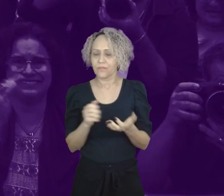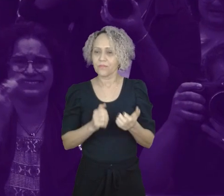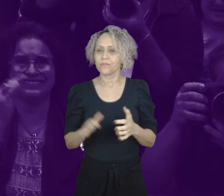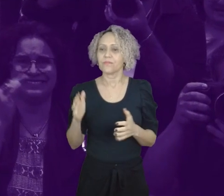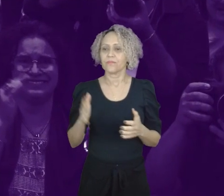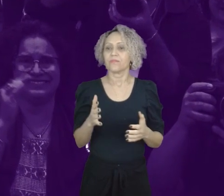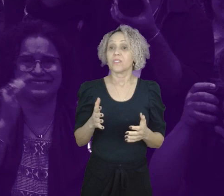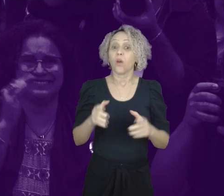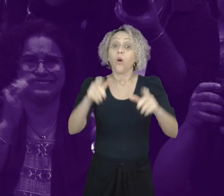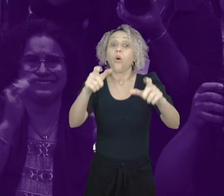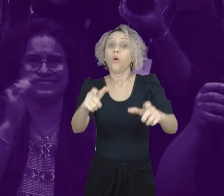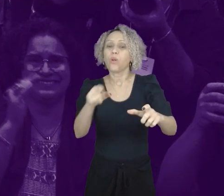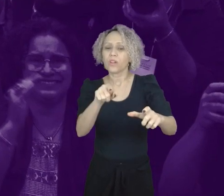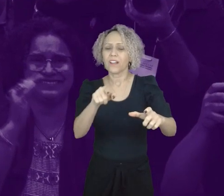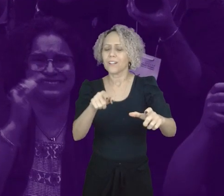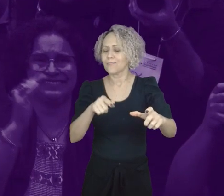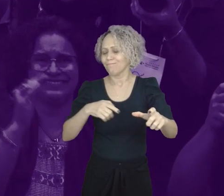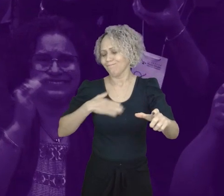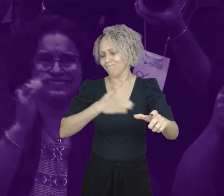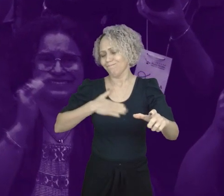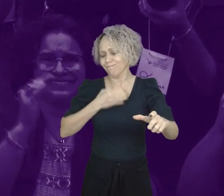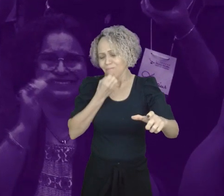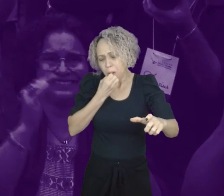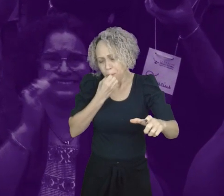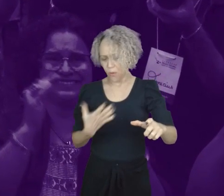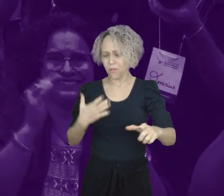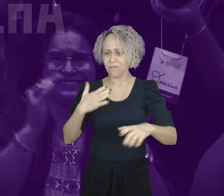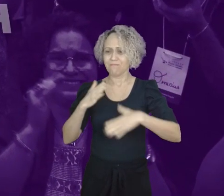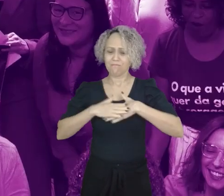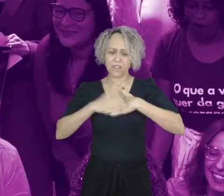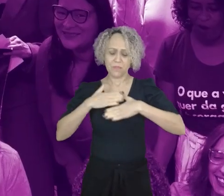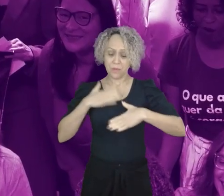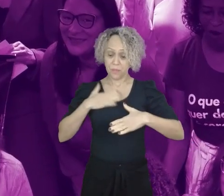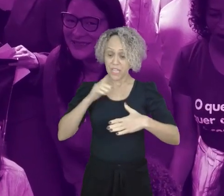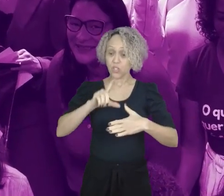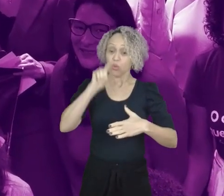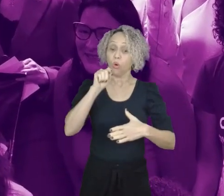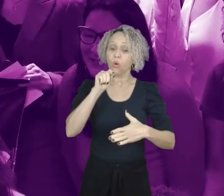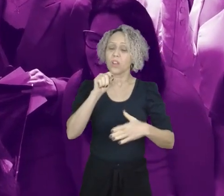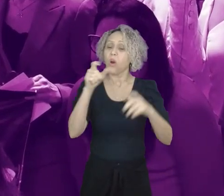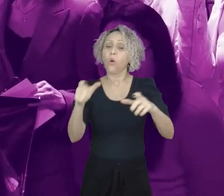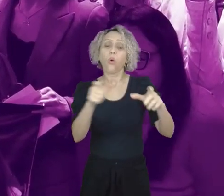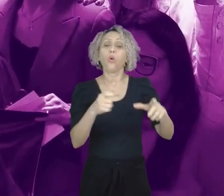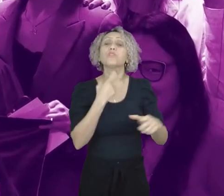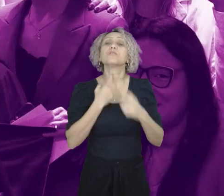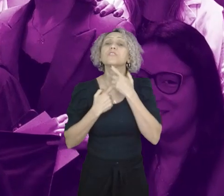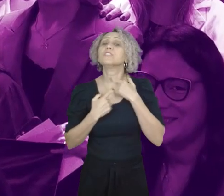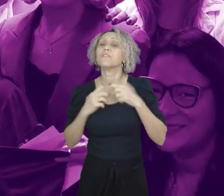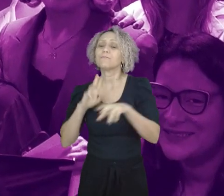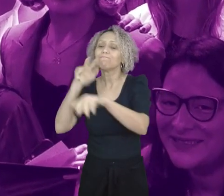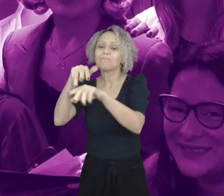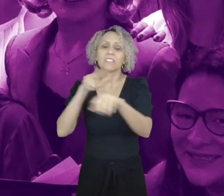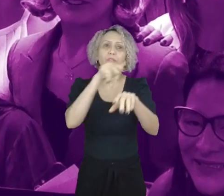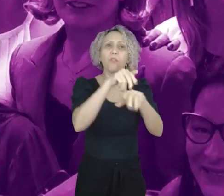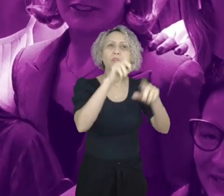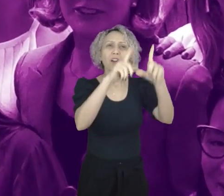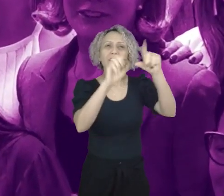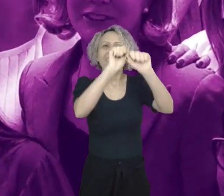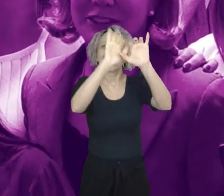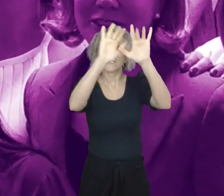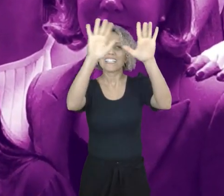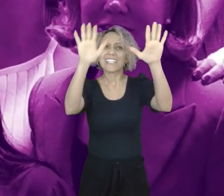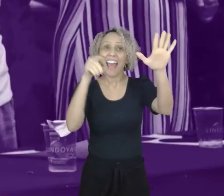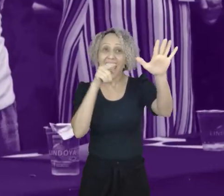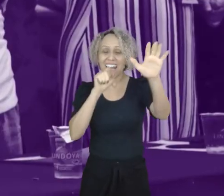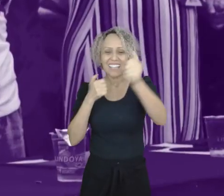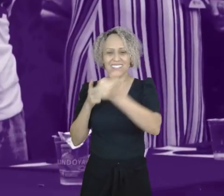O lugar que é bom pra mim é onde eu quiser estar. A estrela ainda brilha, ela é quem